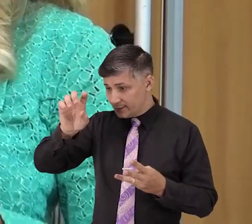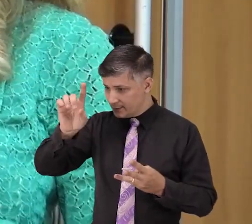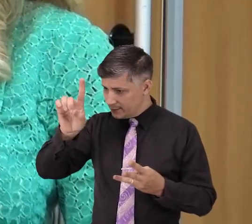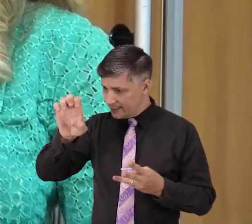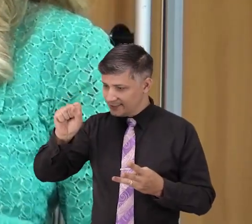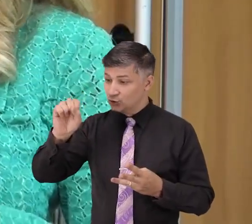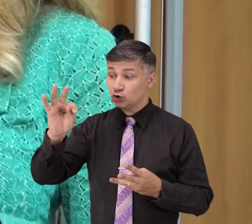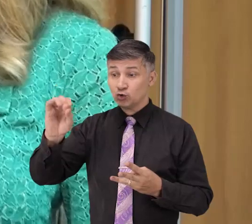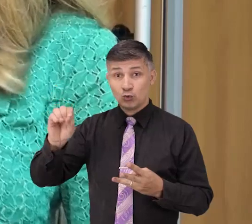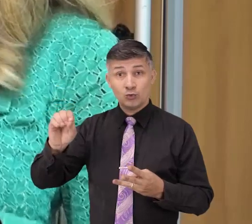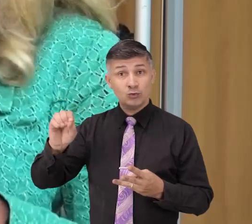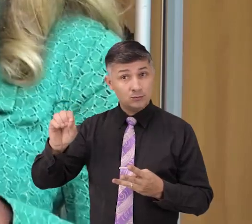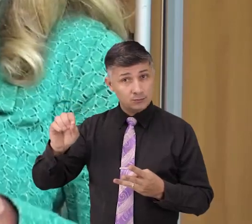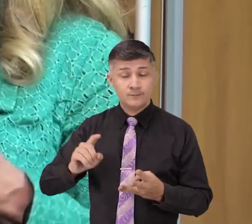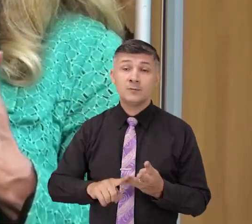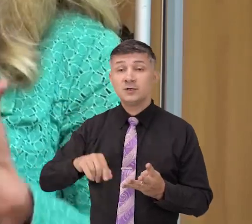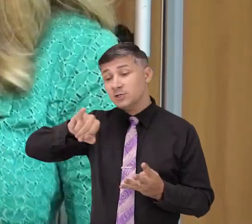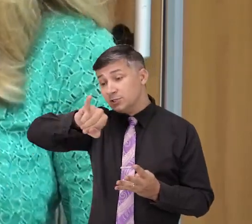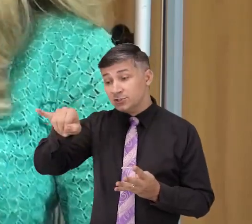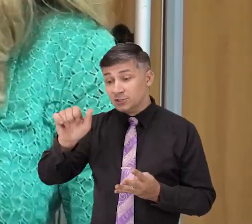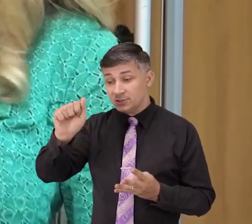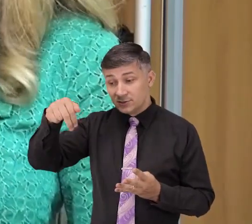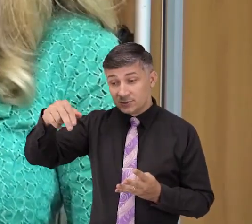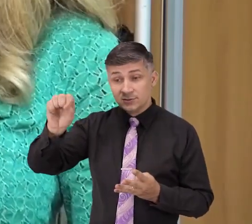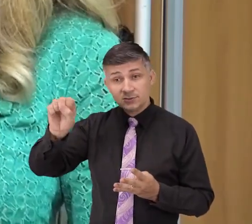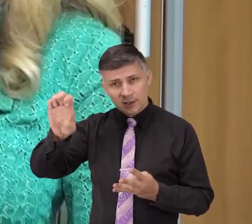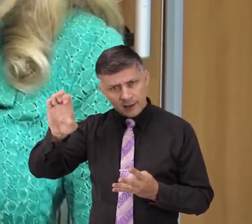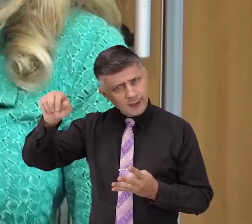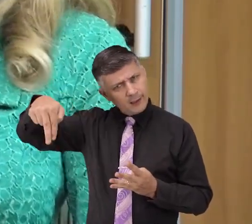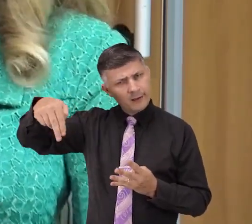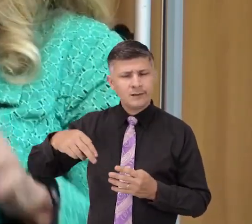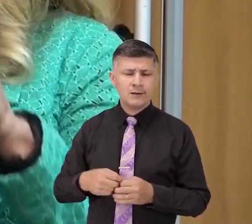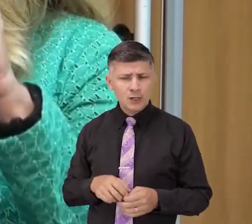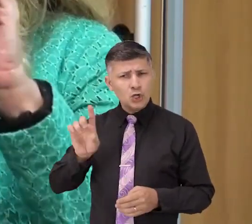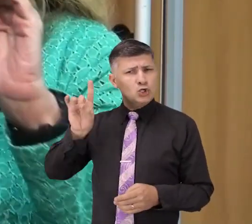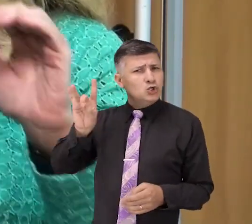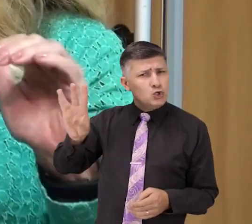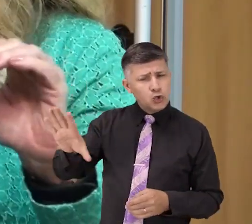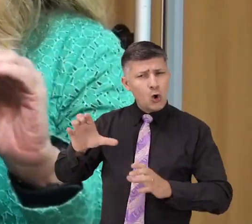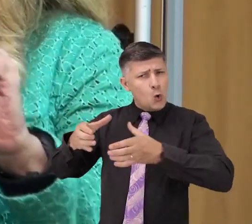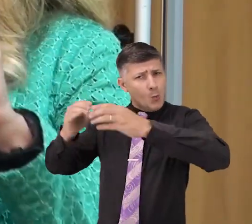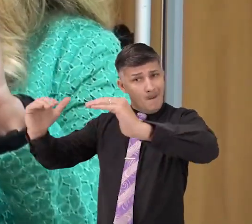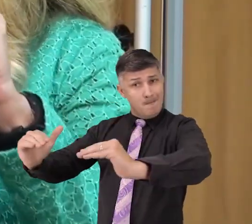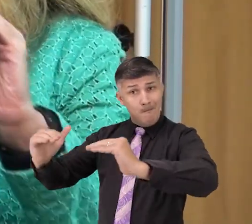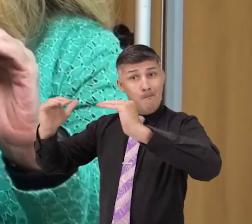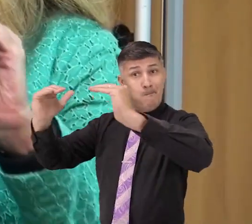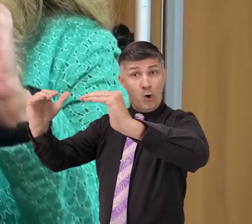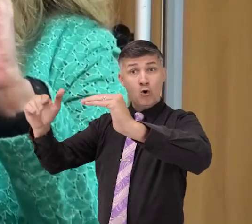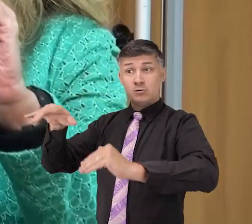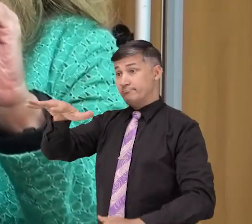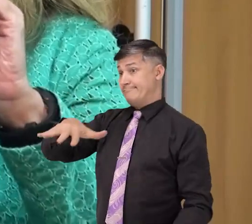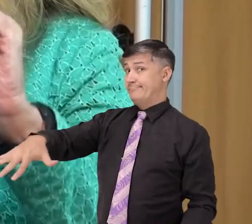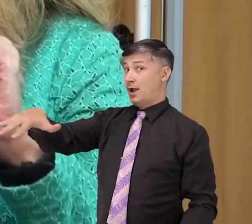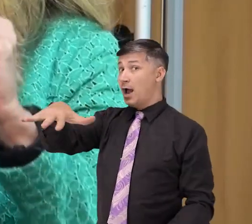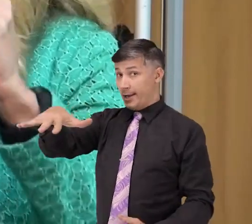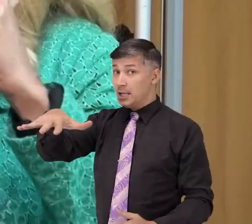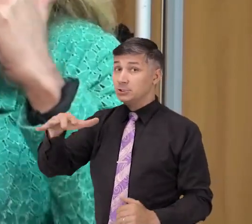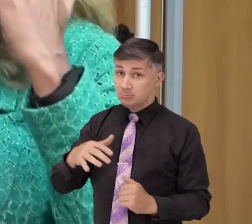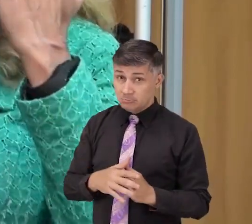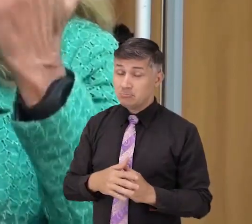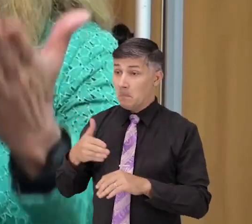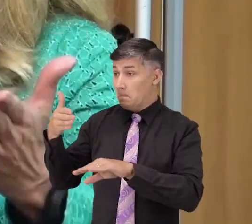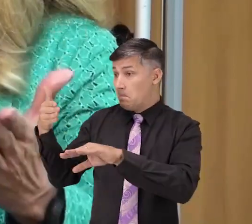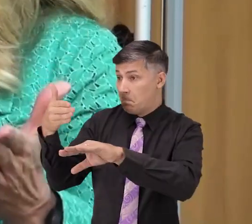Modesto da Silveira. Jance, Humberto Jance, enfim, só o pessoal top de linha na época